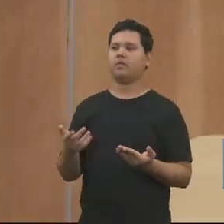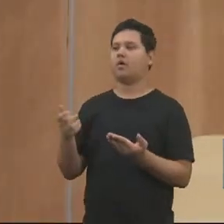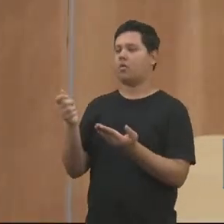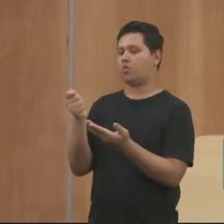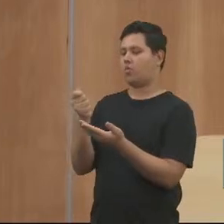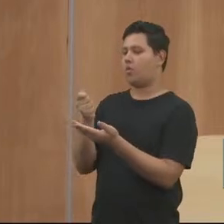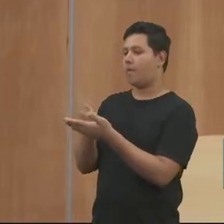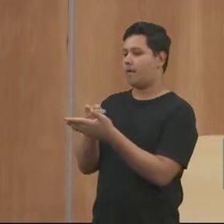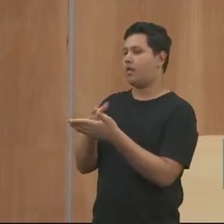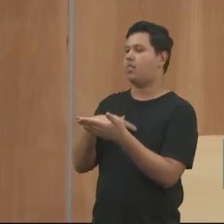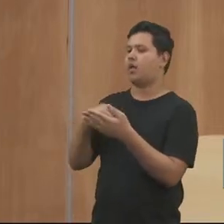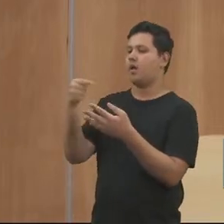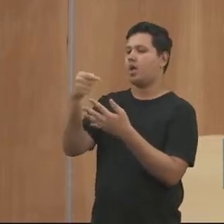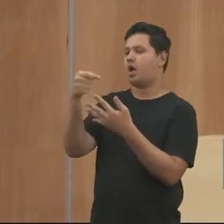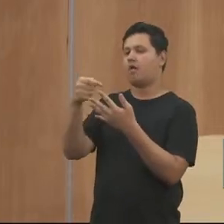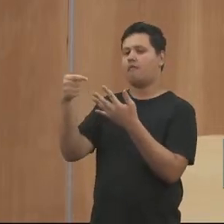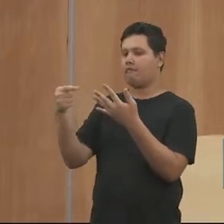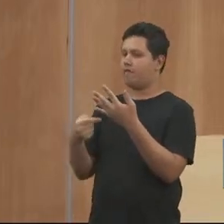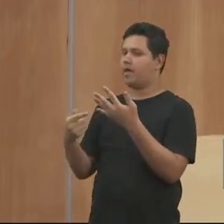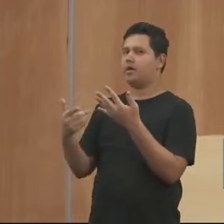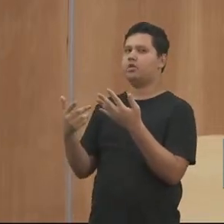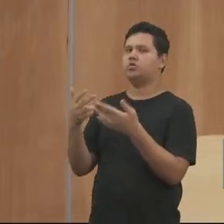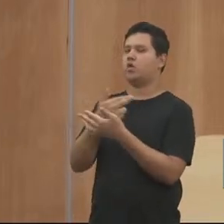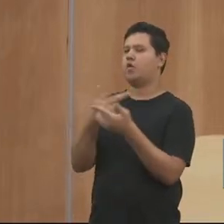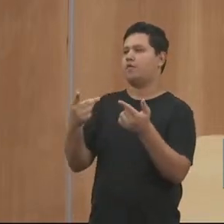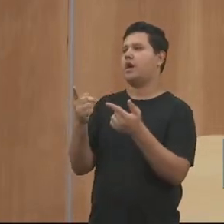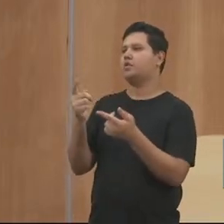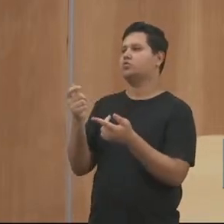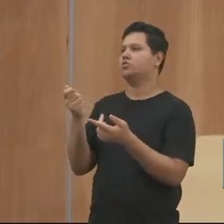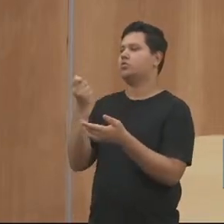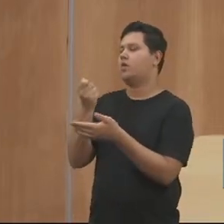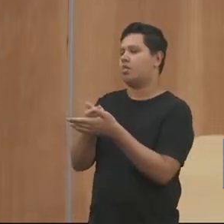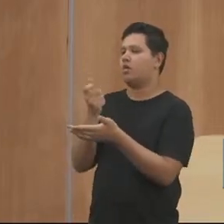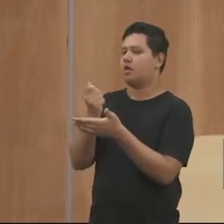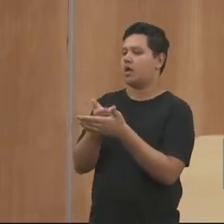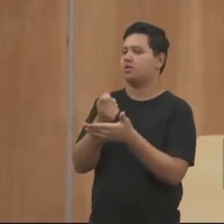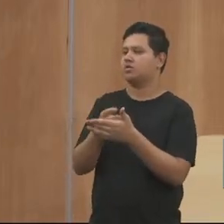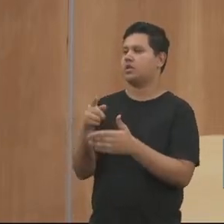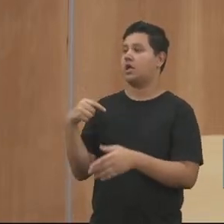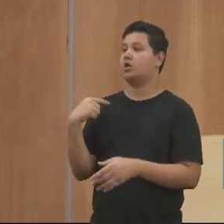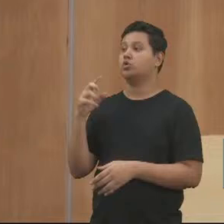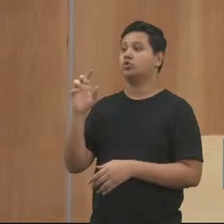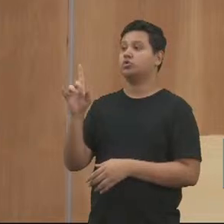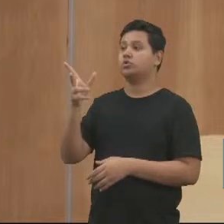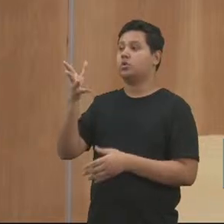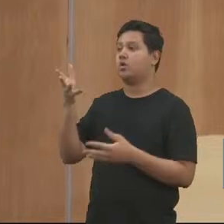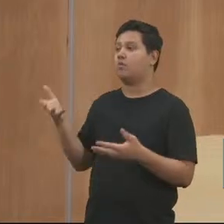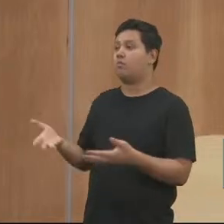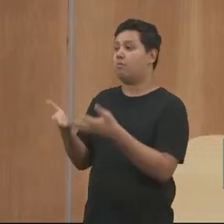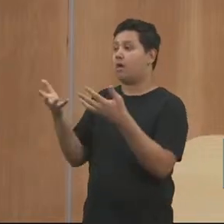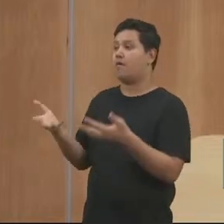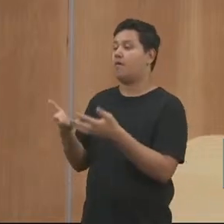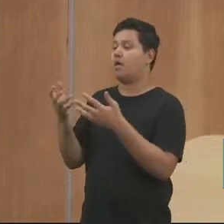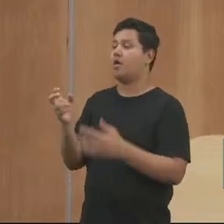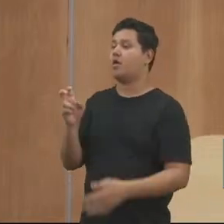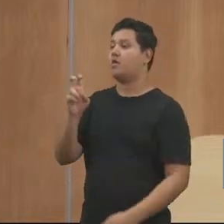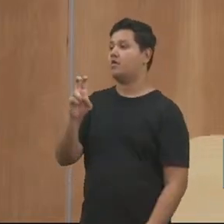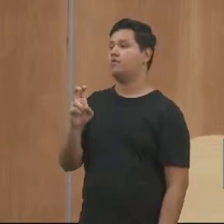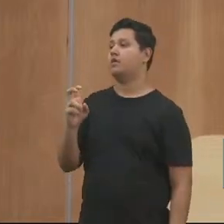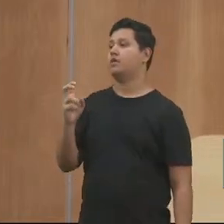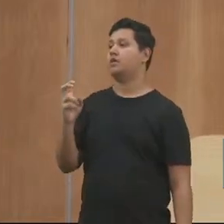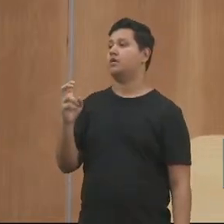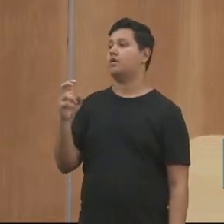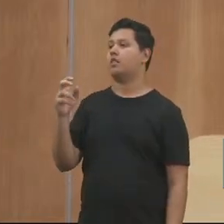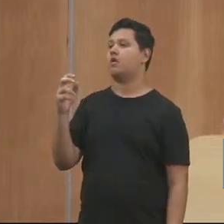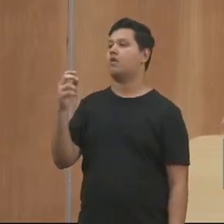e depois a liquidação e o valor de fato gasto. Foi empenhado 25%, 25,8%, que é o que